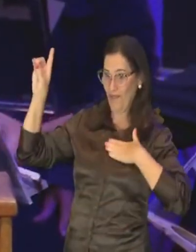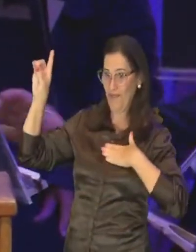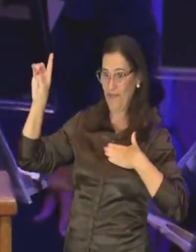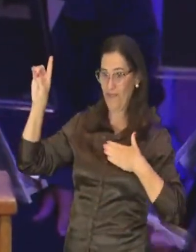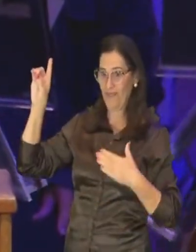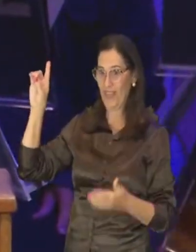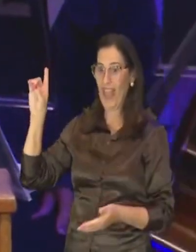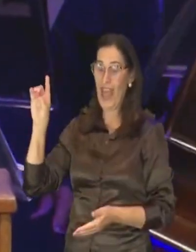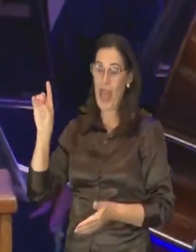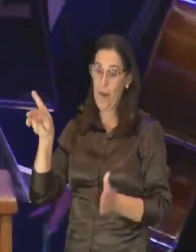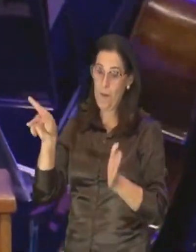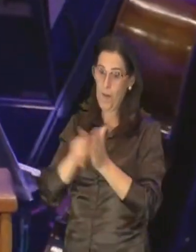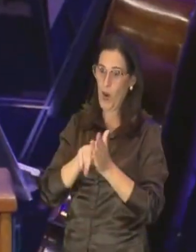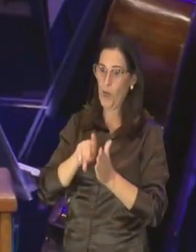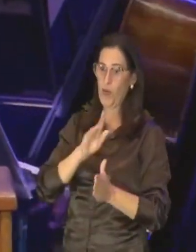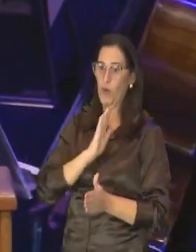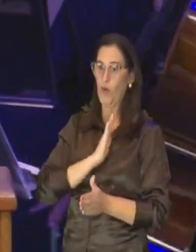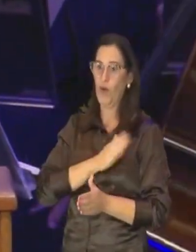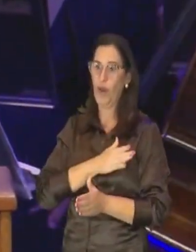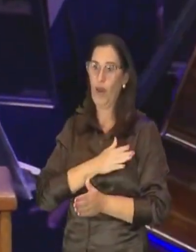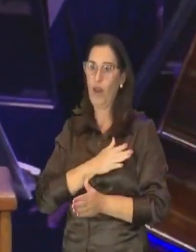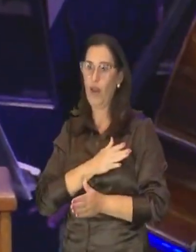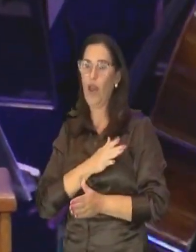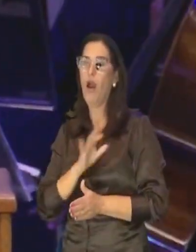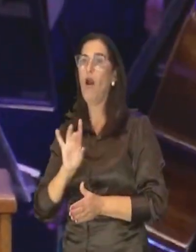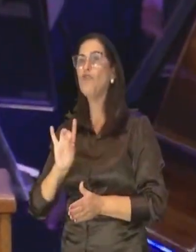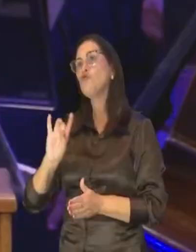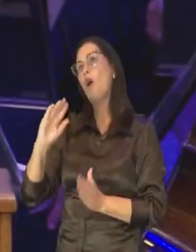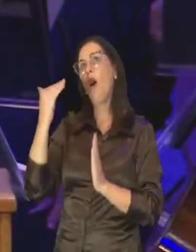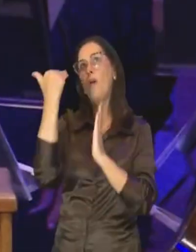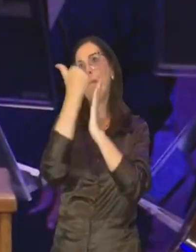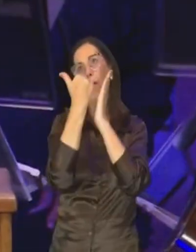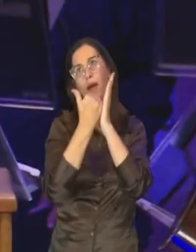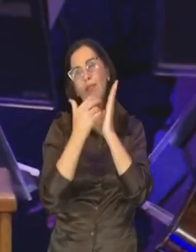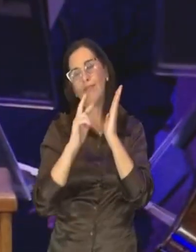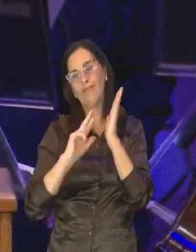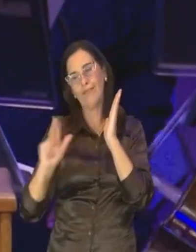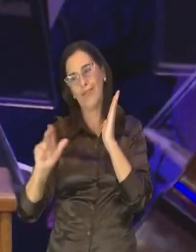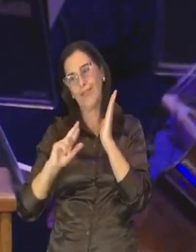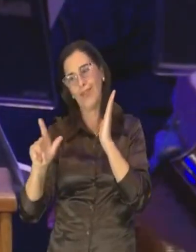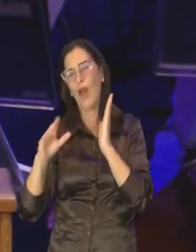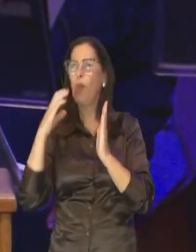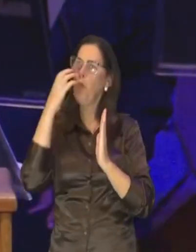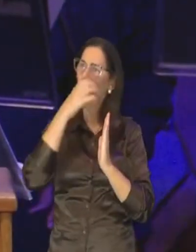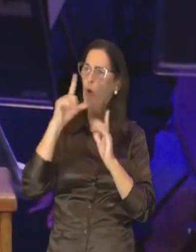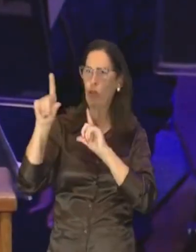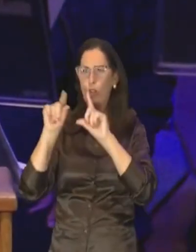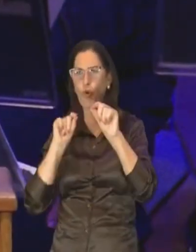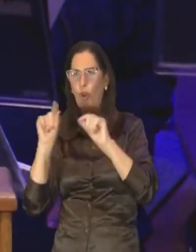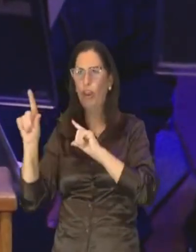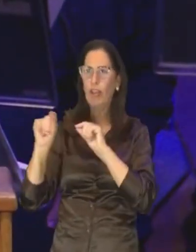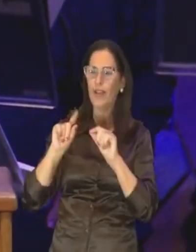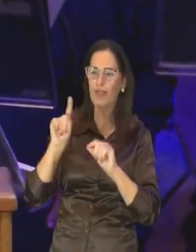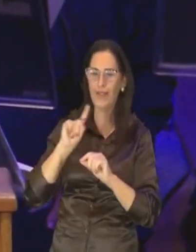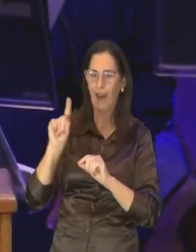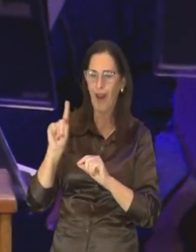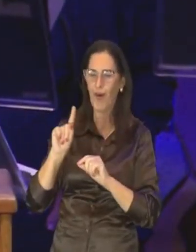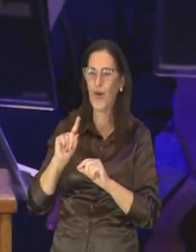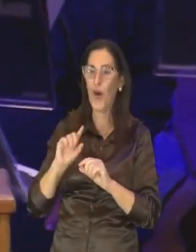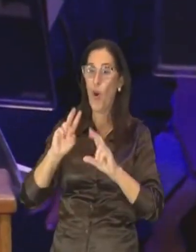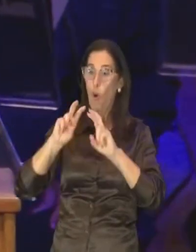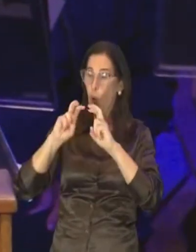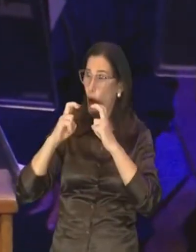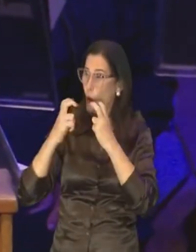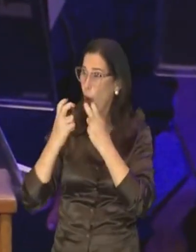coração, não meramente um programa, músicas escolhidas, mas um culto